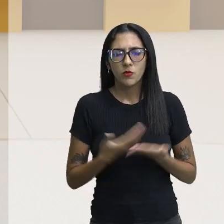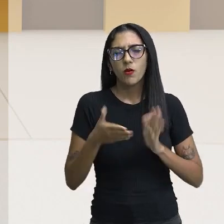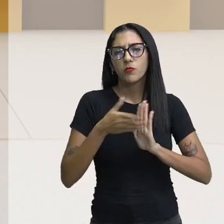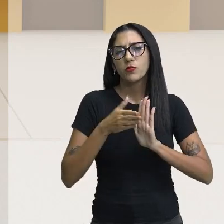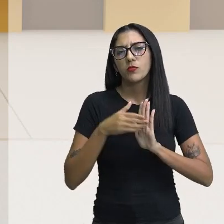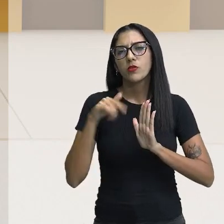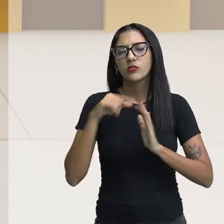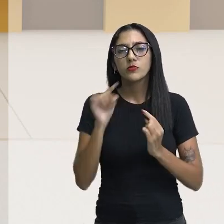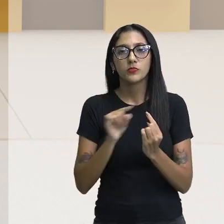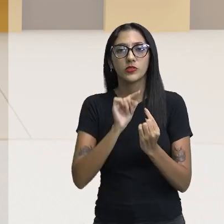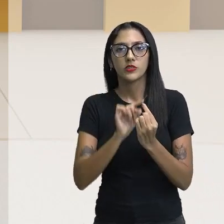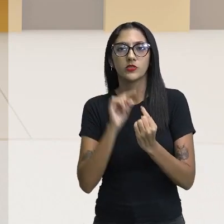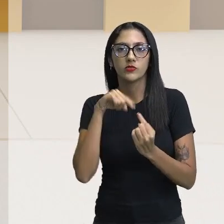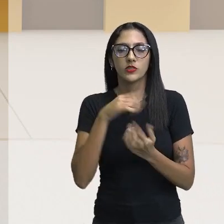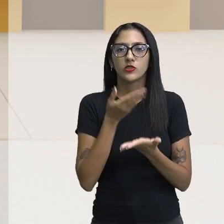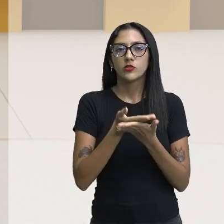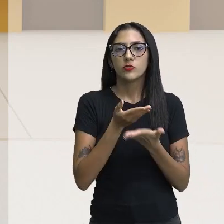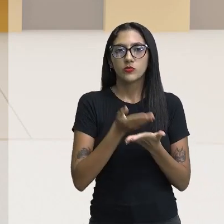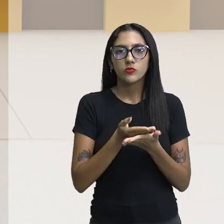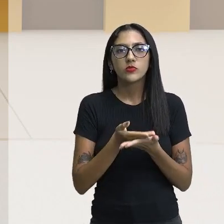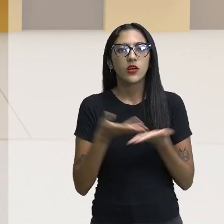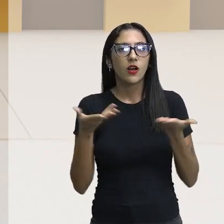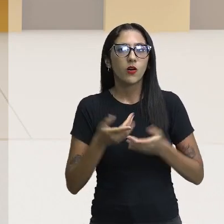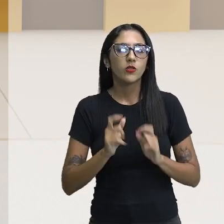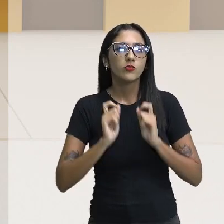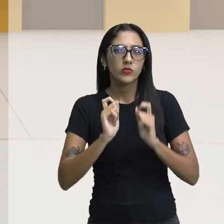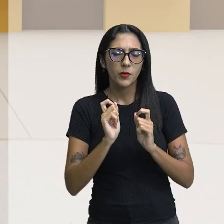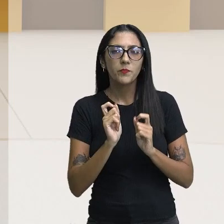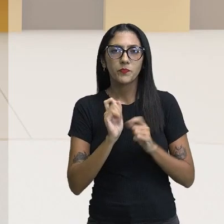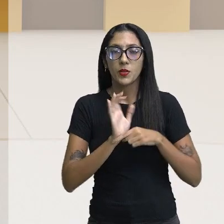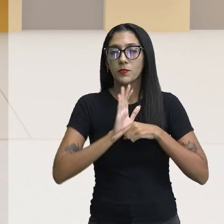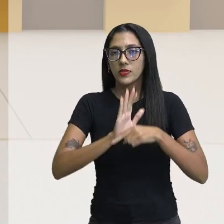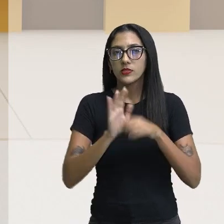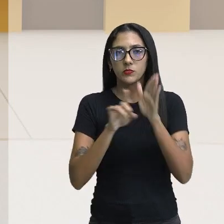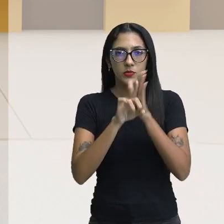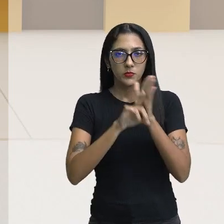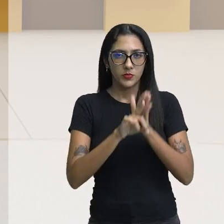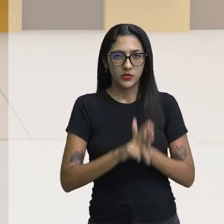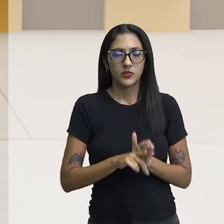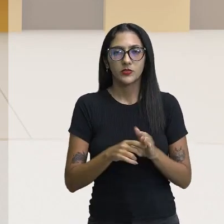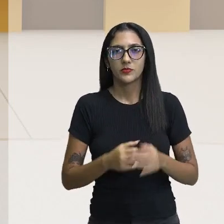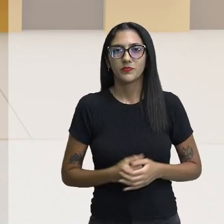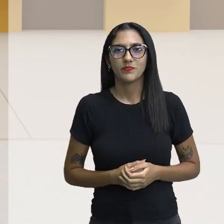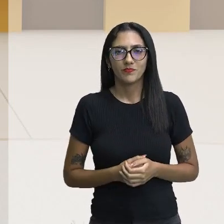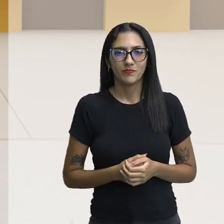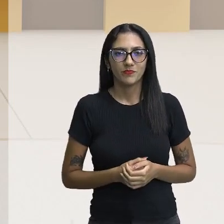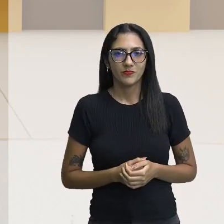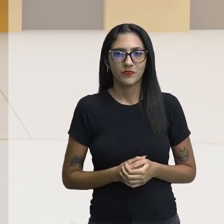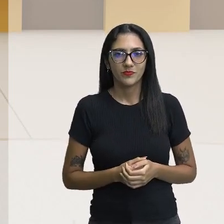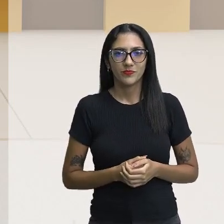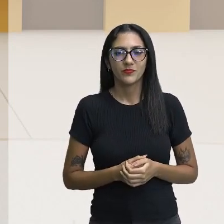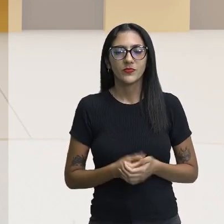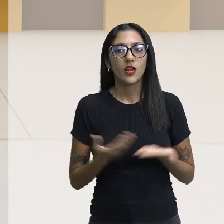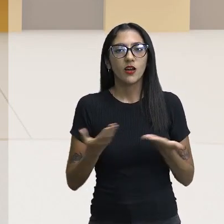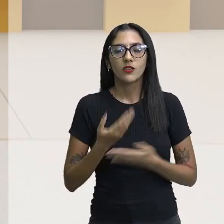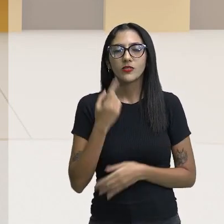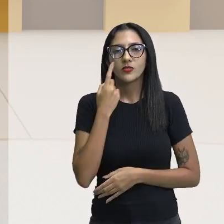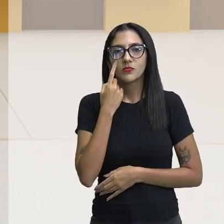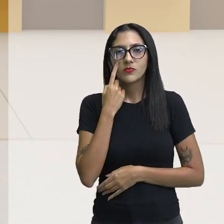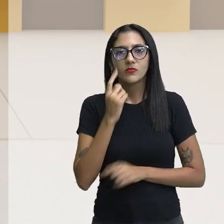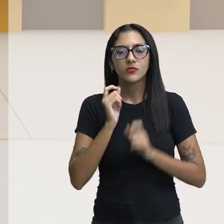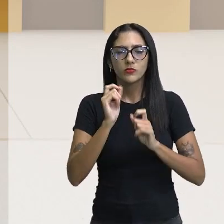dessa unidade é fazer a realização de uma pesquisa. Por quê? Vamos à nossa cartela? Nós trouxemos aqui